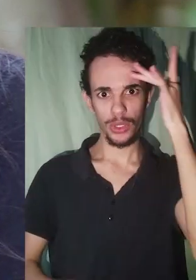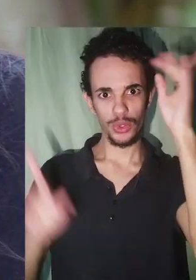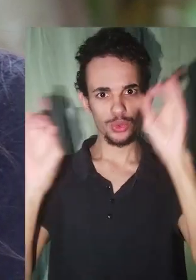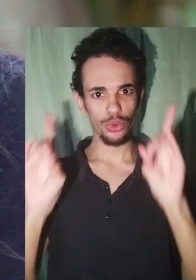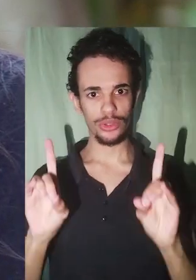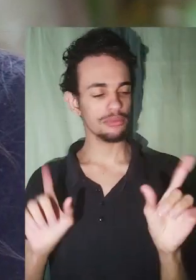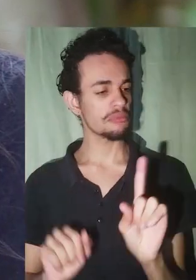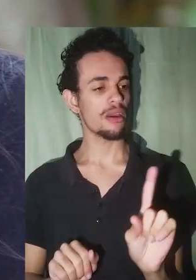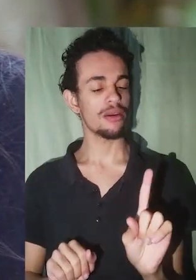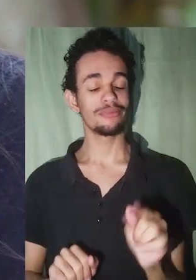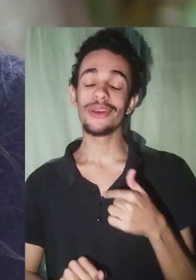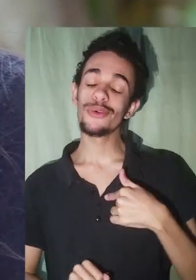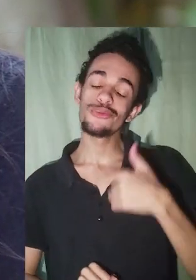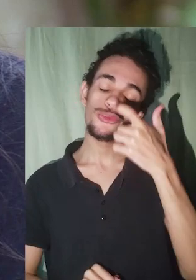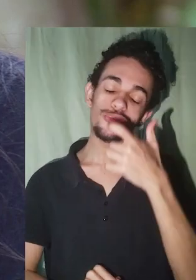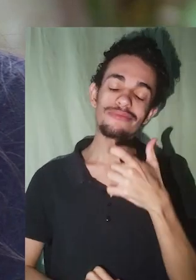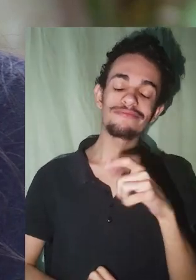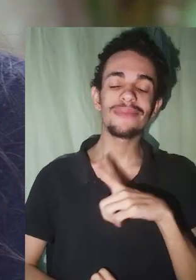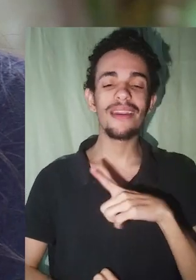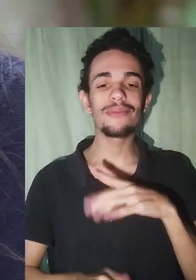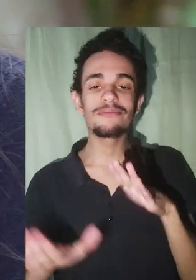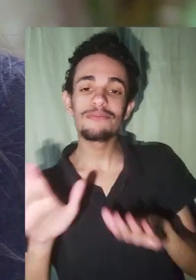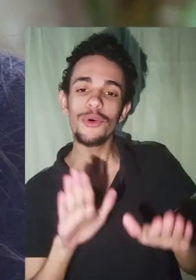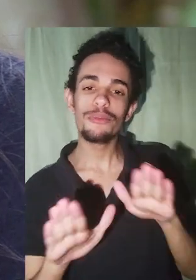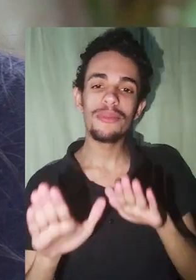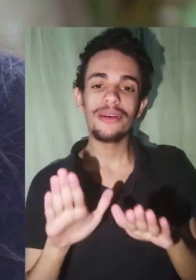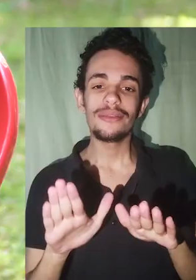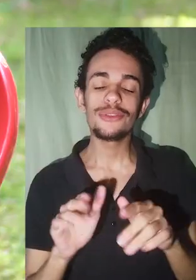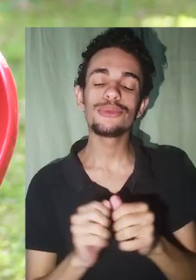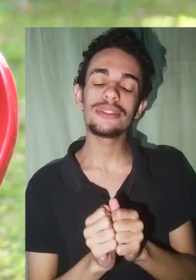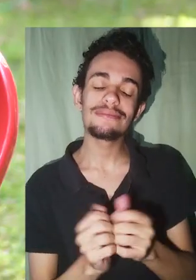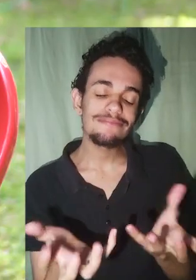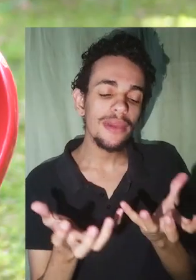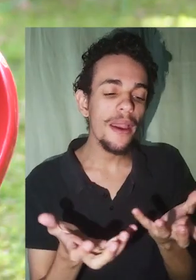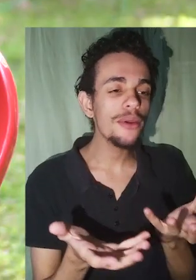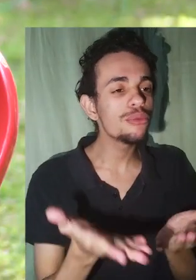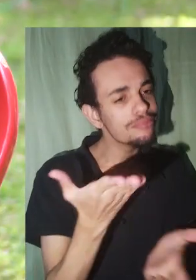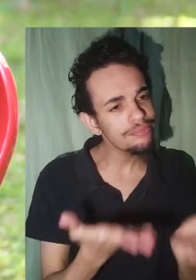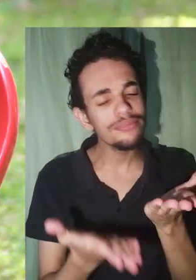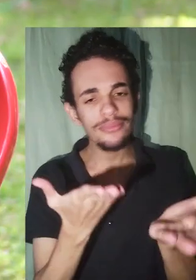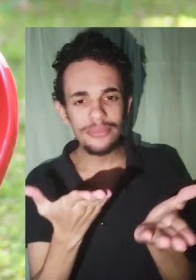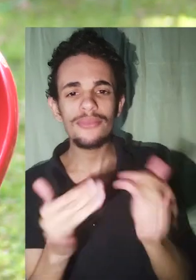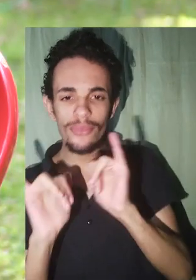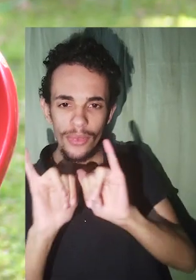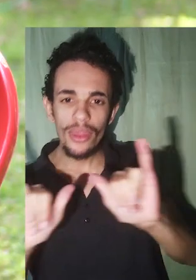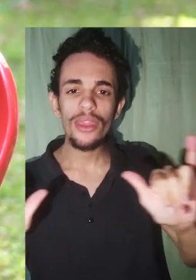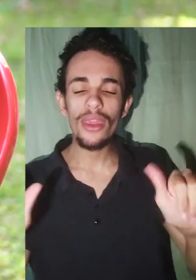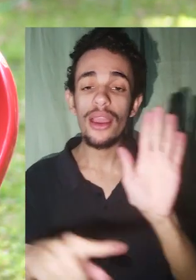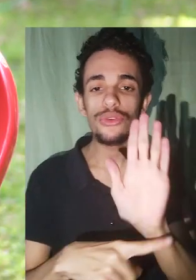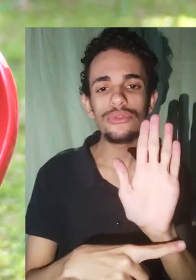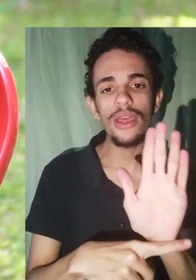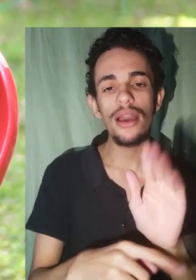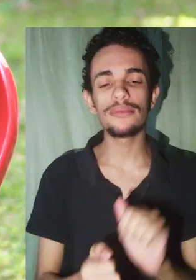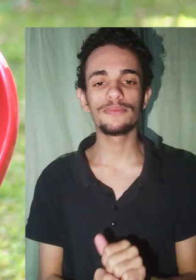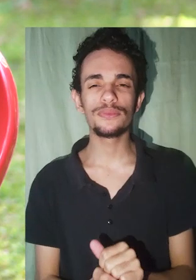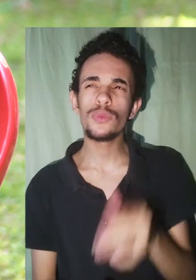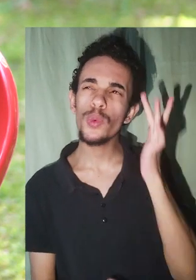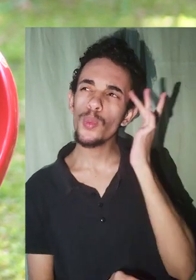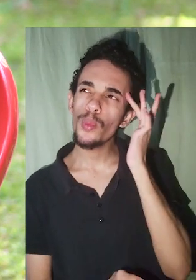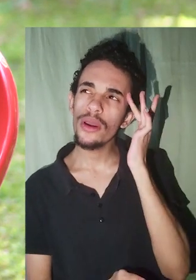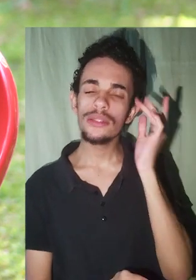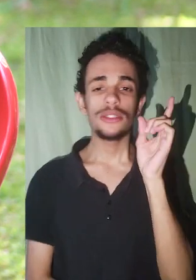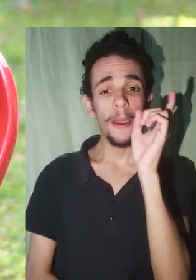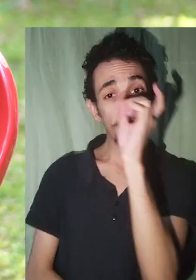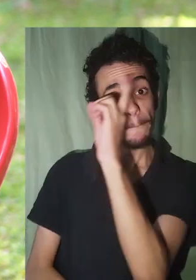estou no movimento de luta de pessoas com deficiência há muitos anos. Acho que a primeira vulnerabilidade que as pessoas com deficiência passam é não